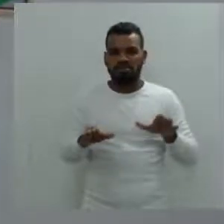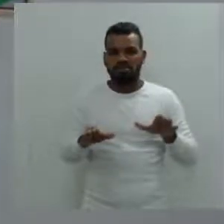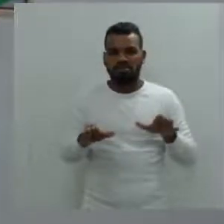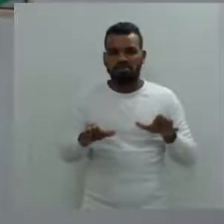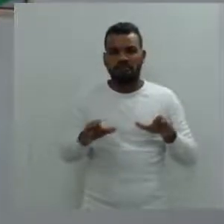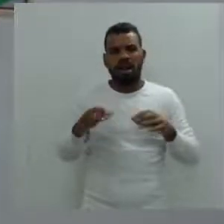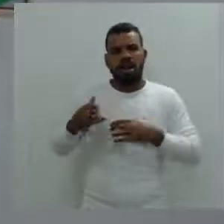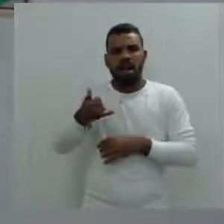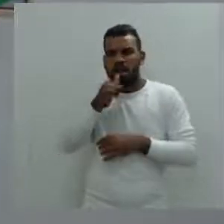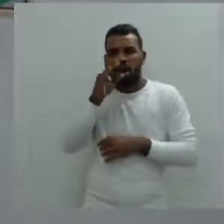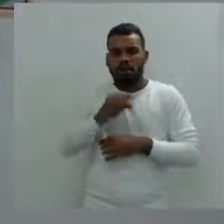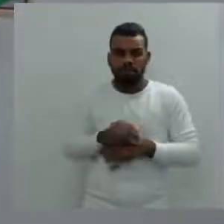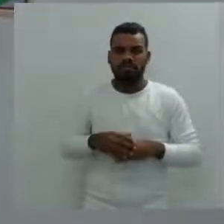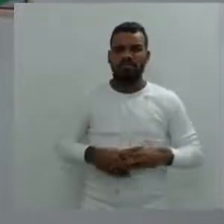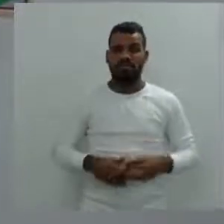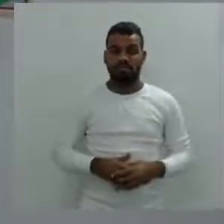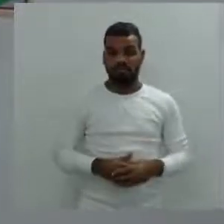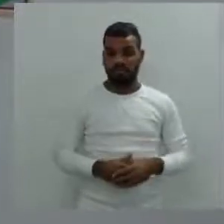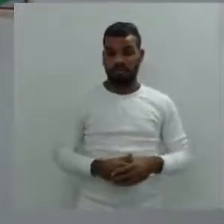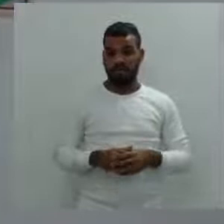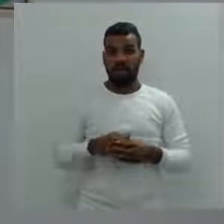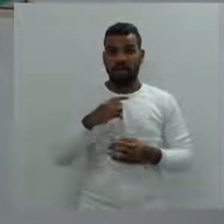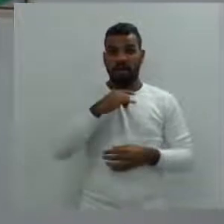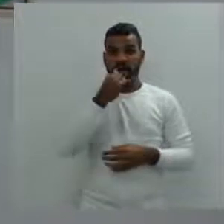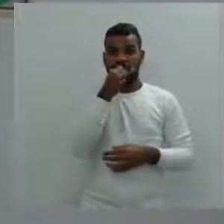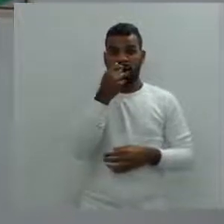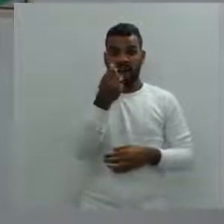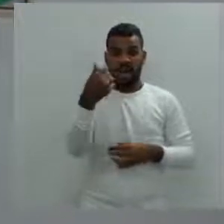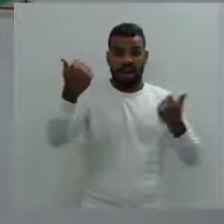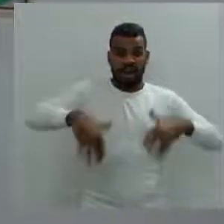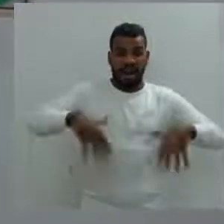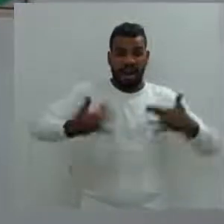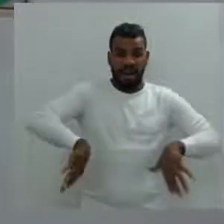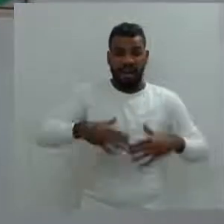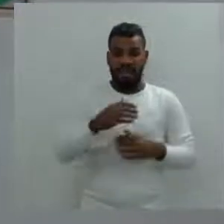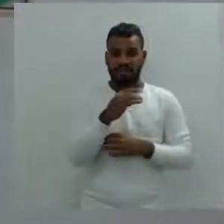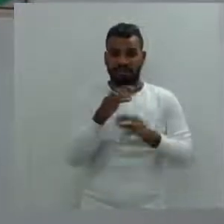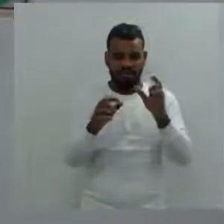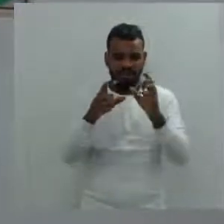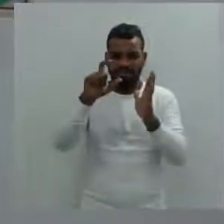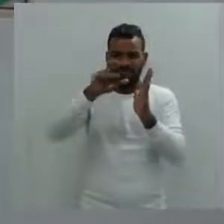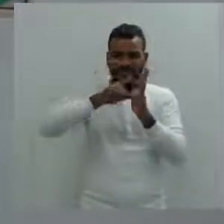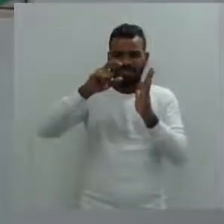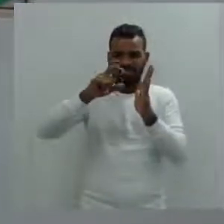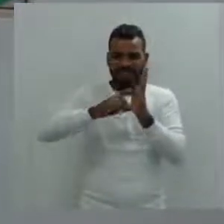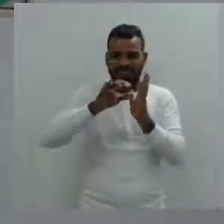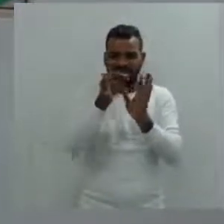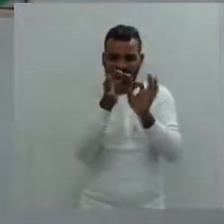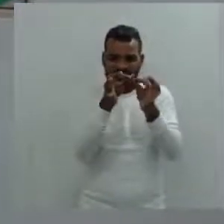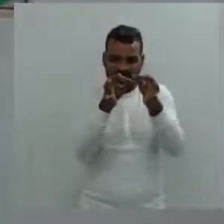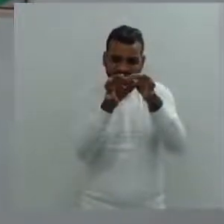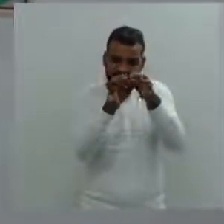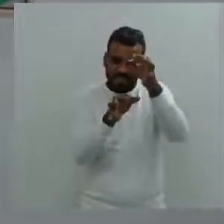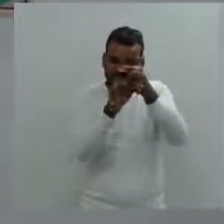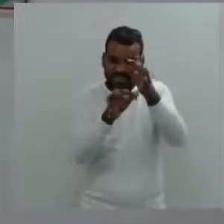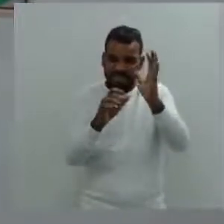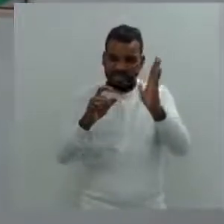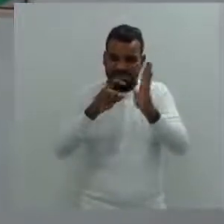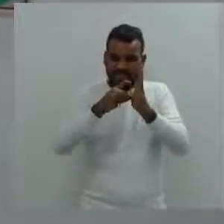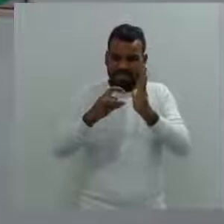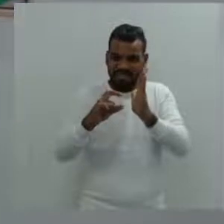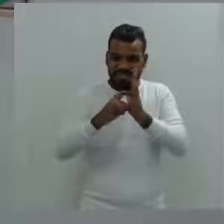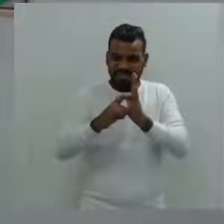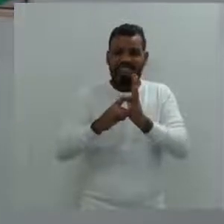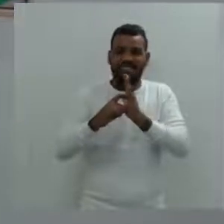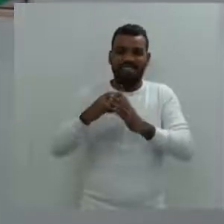eu não vou dizer a marca, mas era uma pilha caríssima, então você comprava mais baratinha, escutava 3 músicas, acabava. Eita, que deu aula de nostalgia agora,